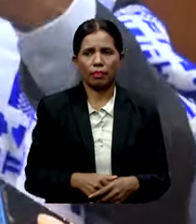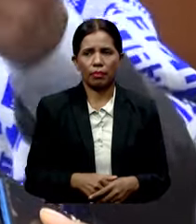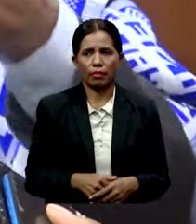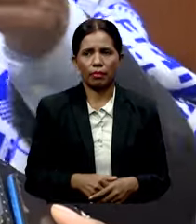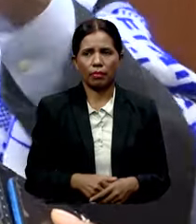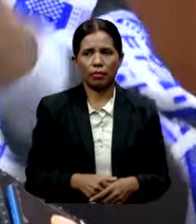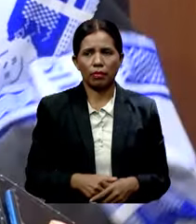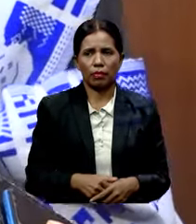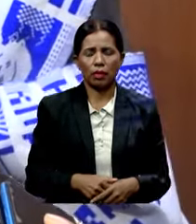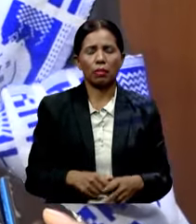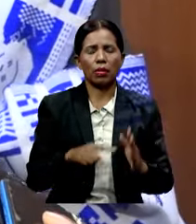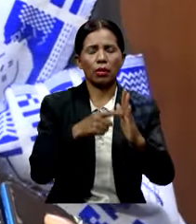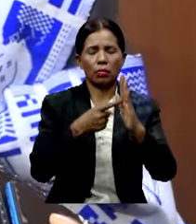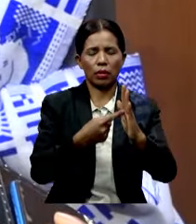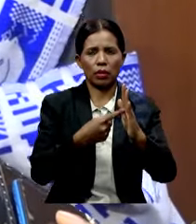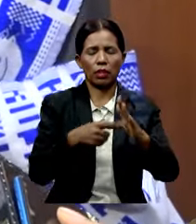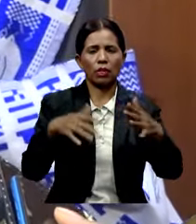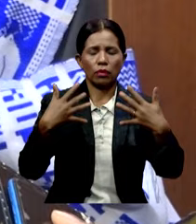Nima carro o funo a ser Portugal.